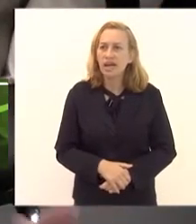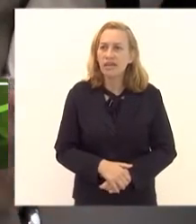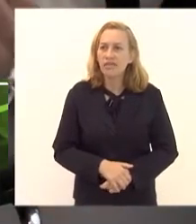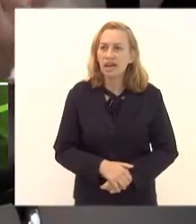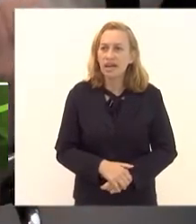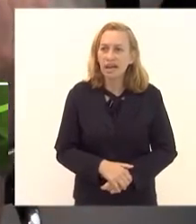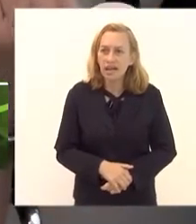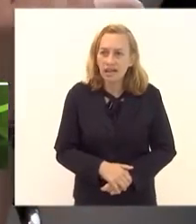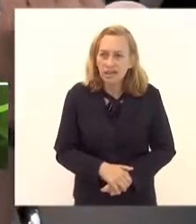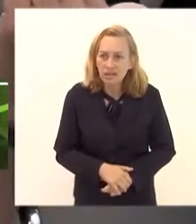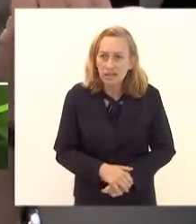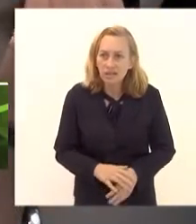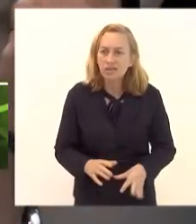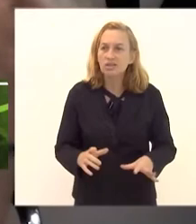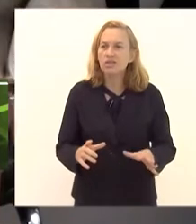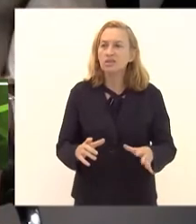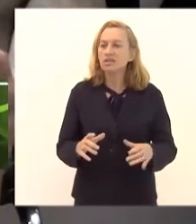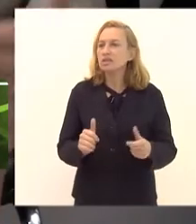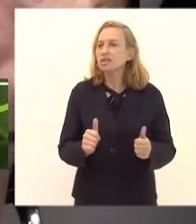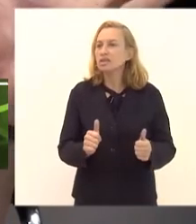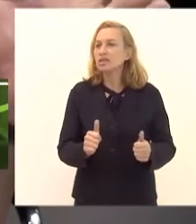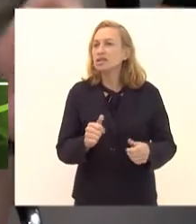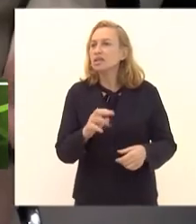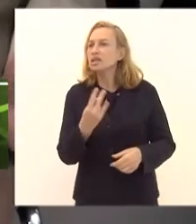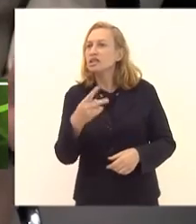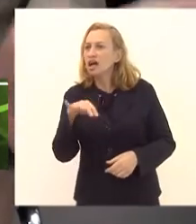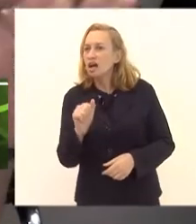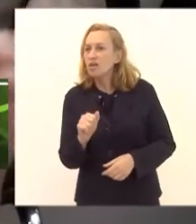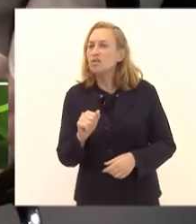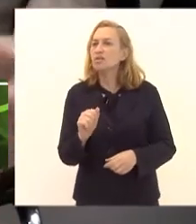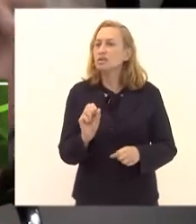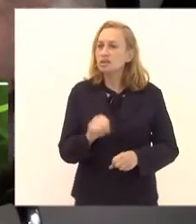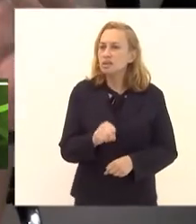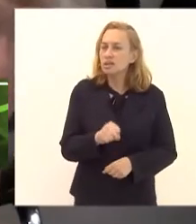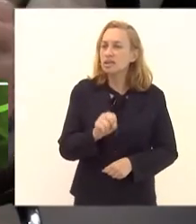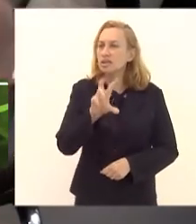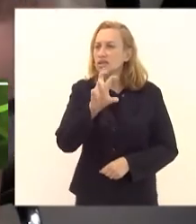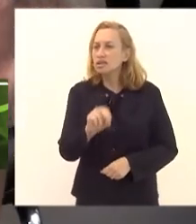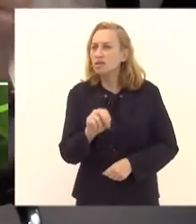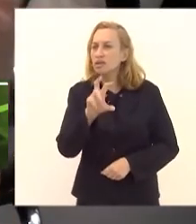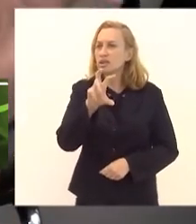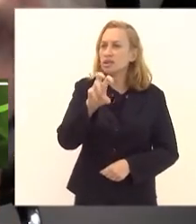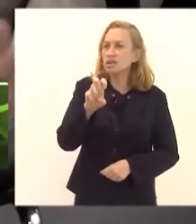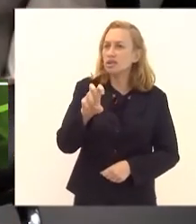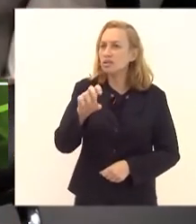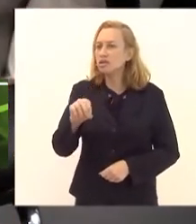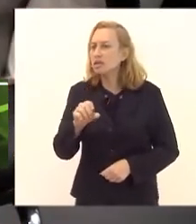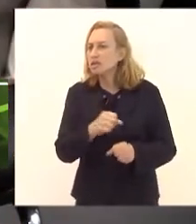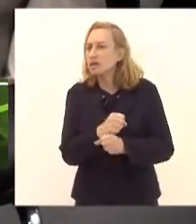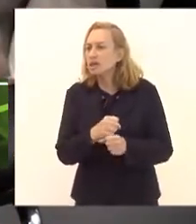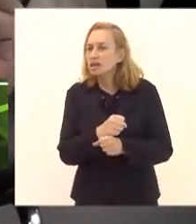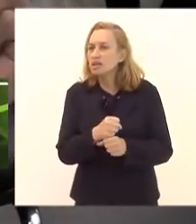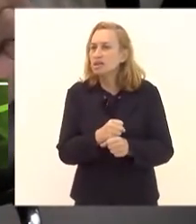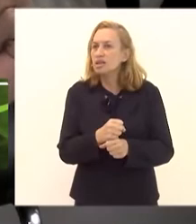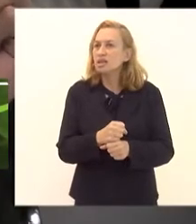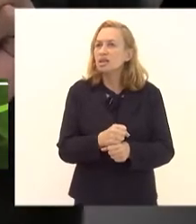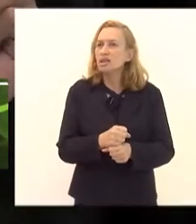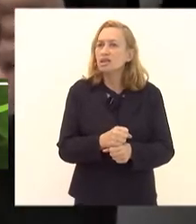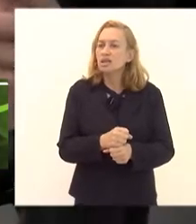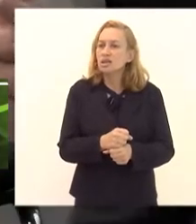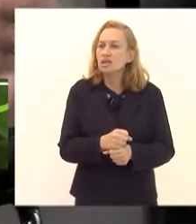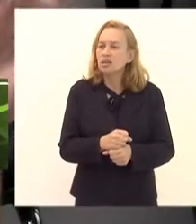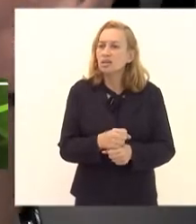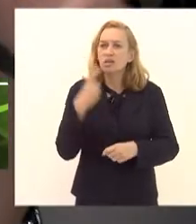funciona. Há sim um estudo hidrológico, estudo hidráulico, para a terra 50 anos, né, garantida essa vazão. E